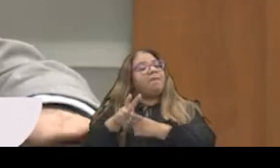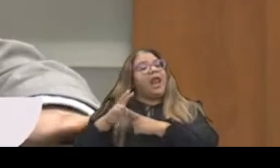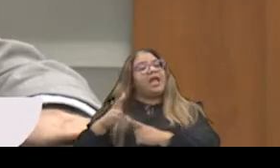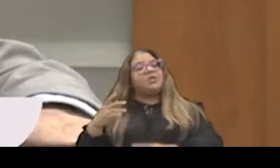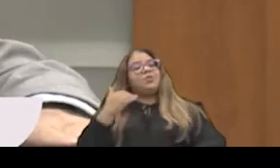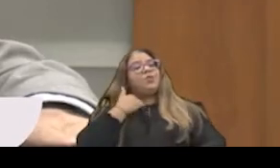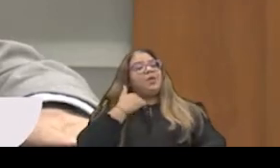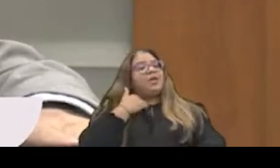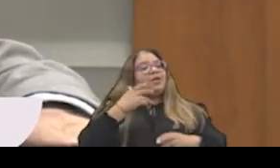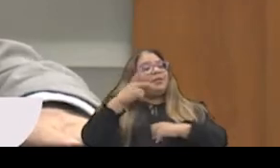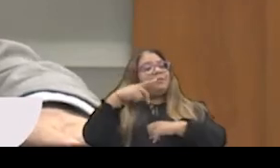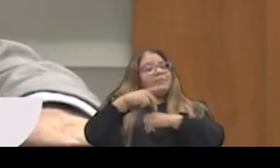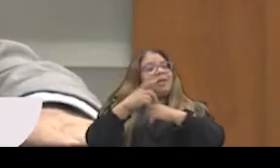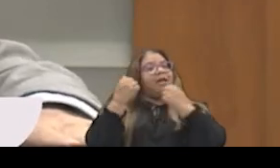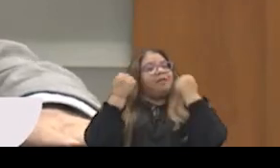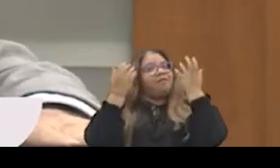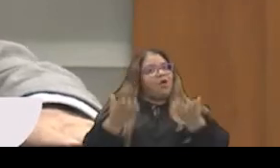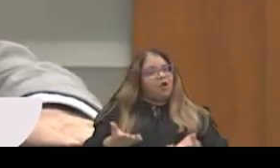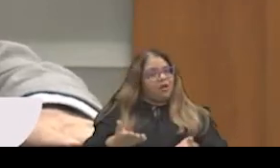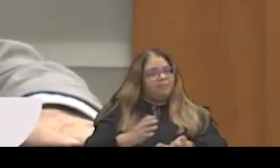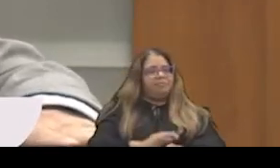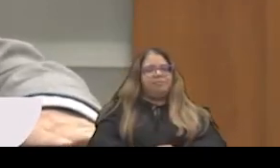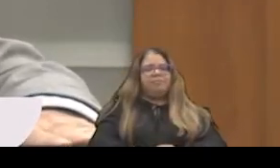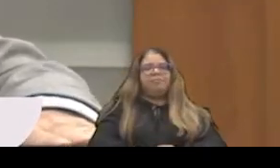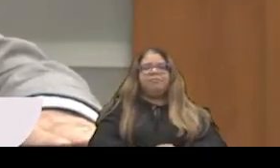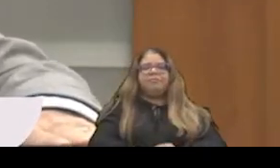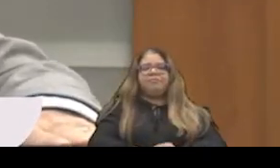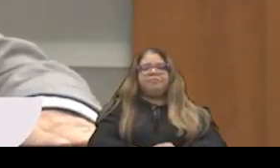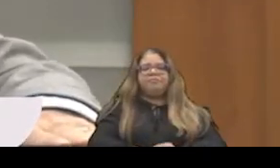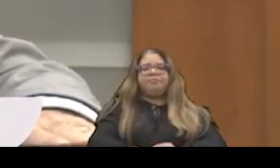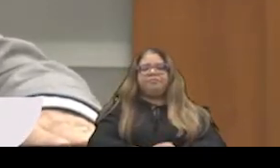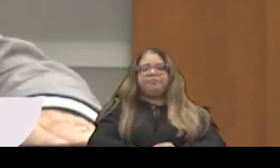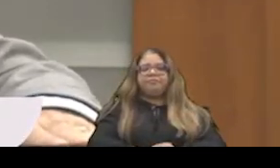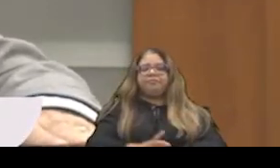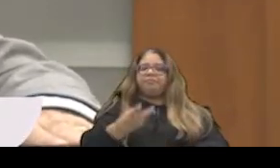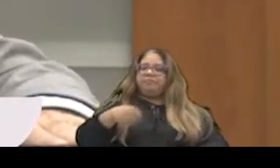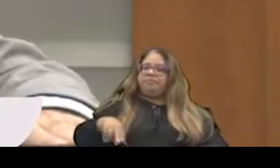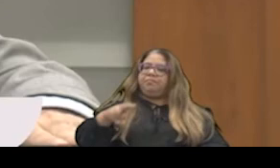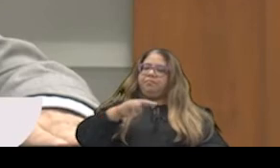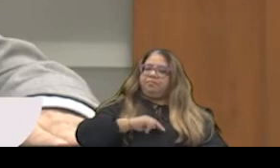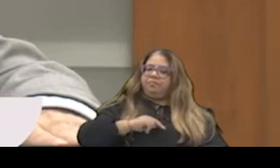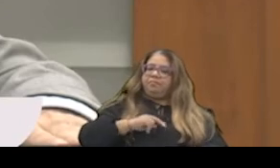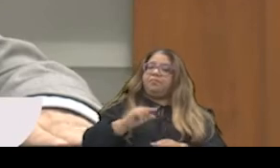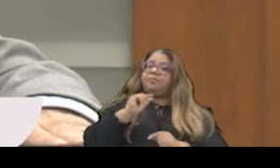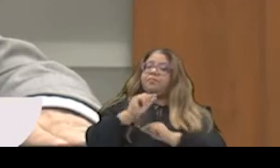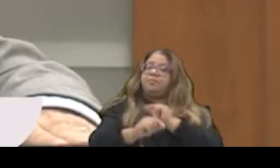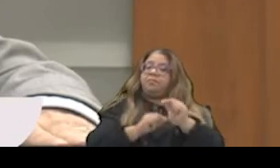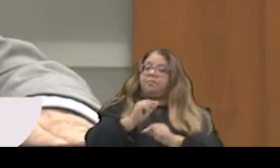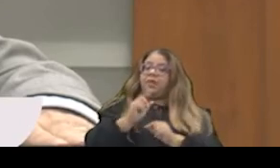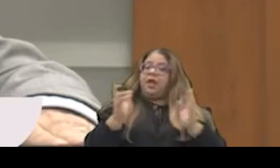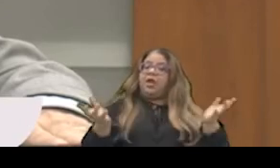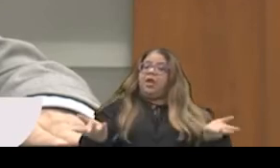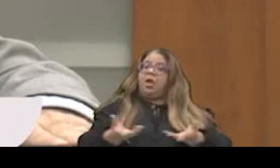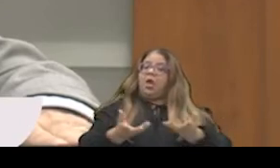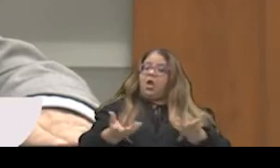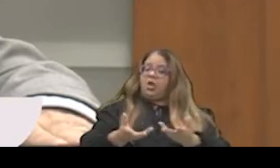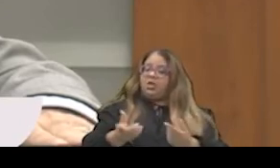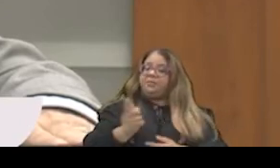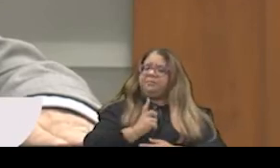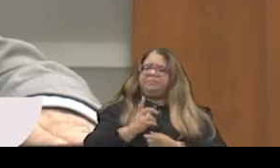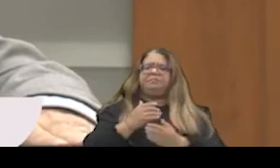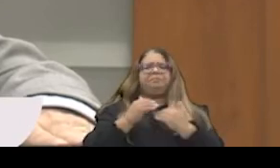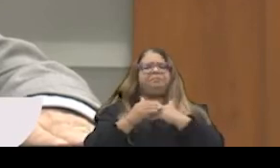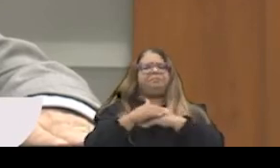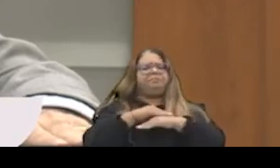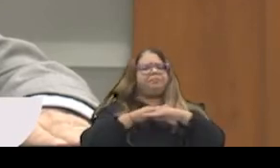de financiamento junto ao Bird nós realizamos hoje esse diálogo